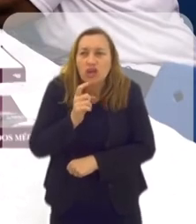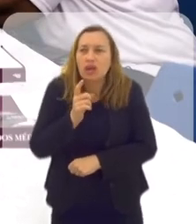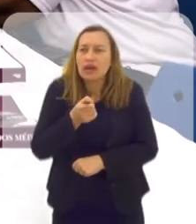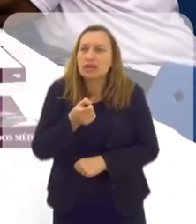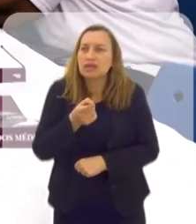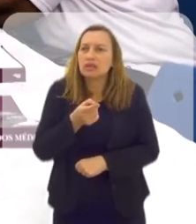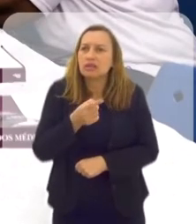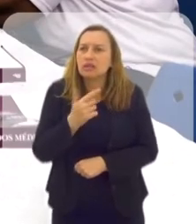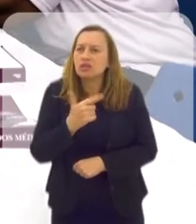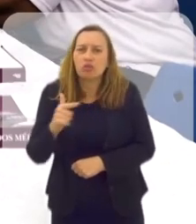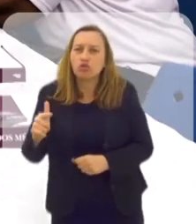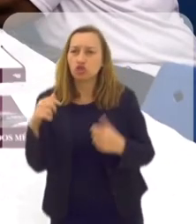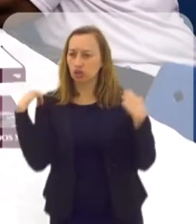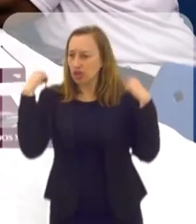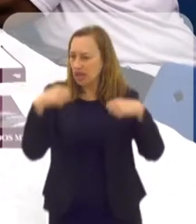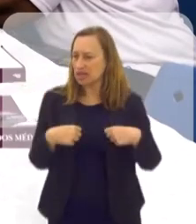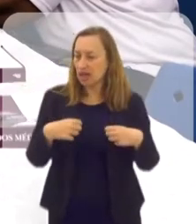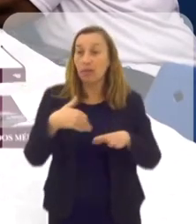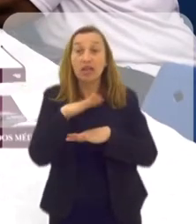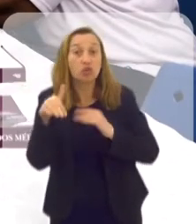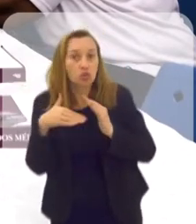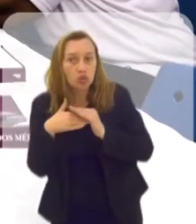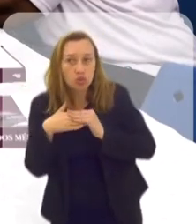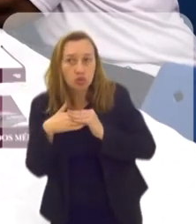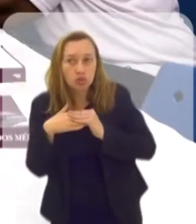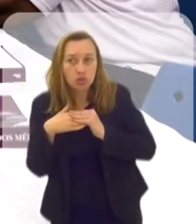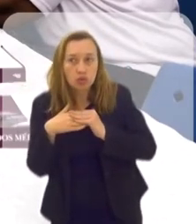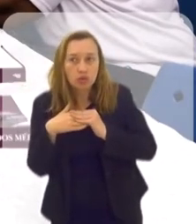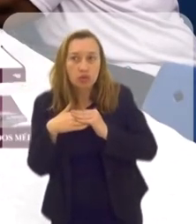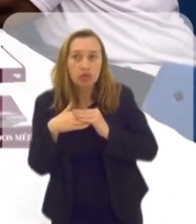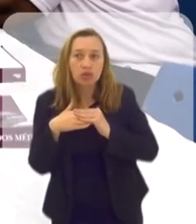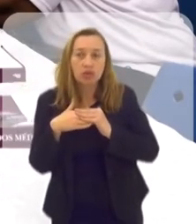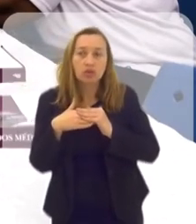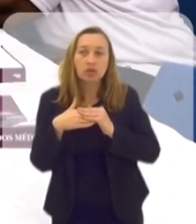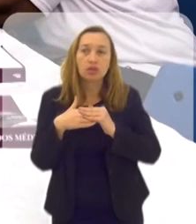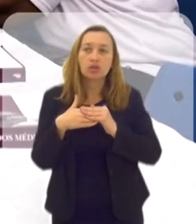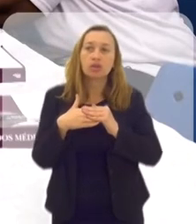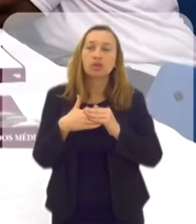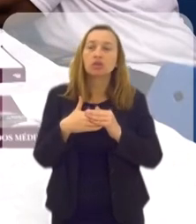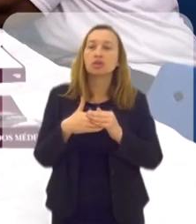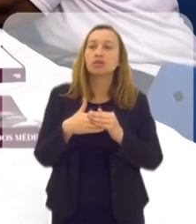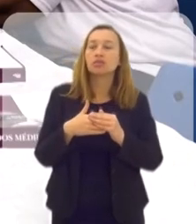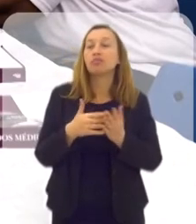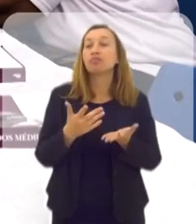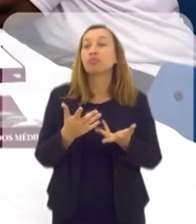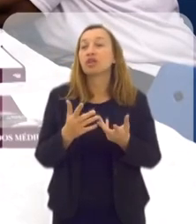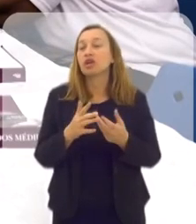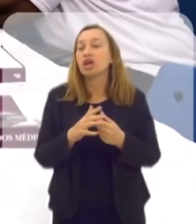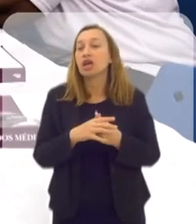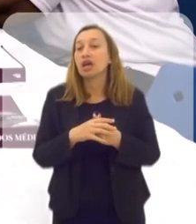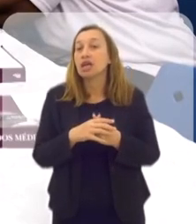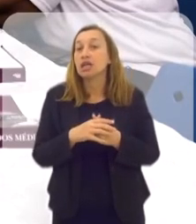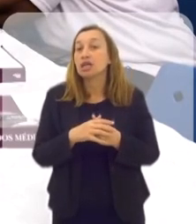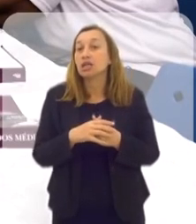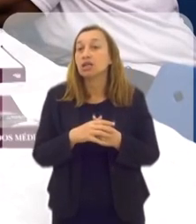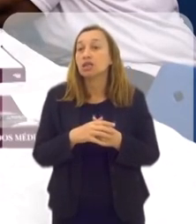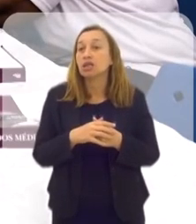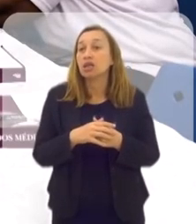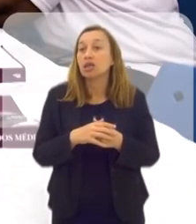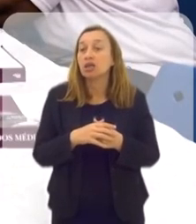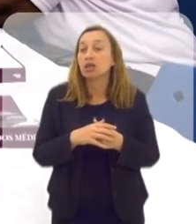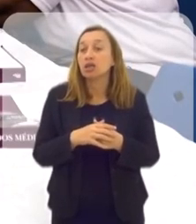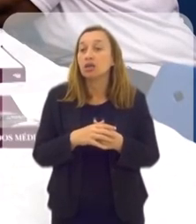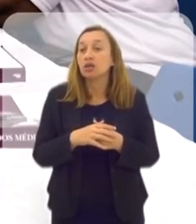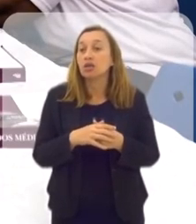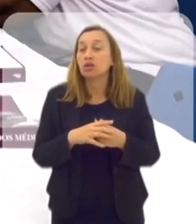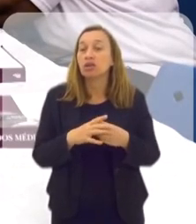frio e não tinha casaco para todos eles, porque era um hospital muito carente, um local muito carente. E aí